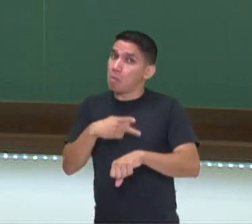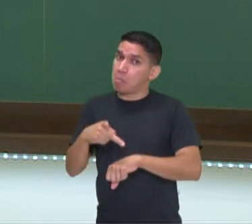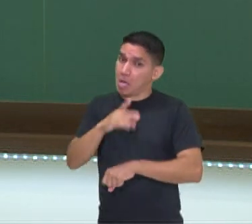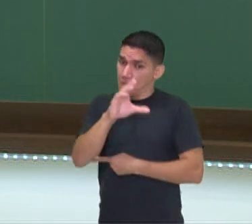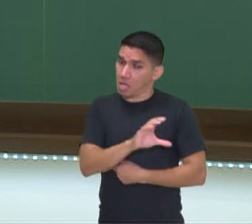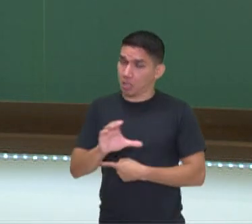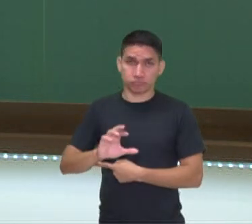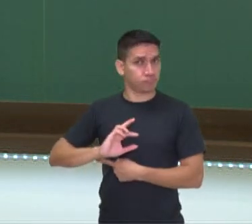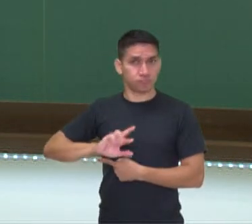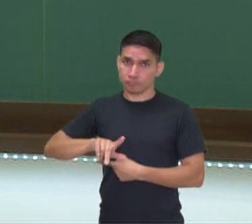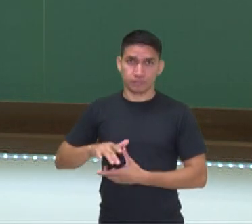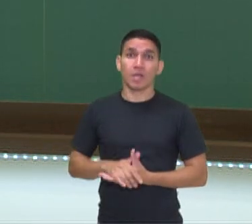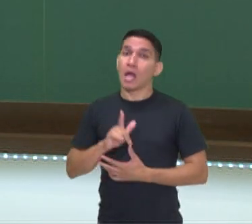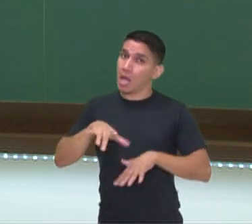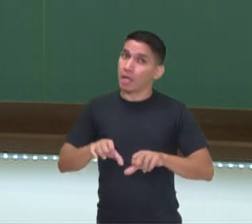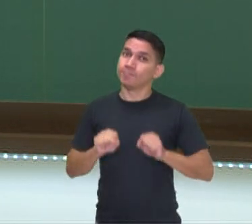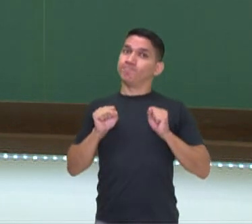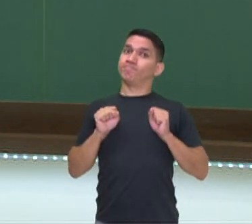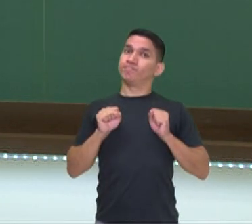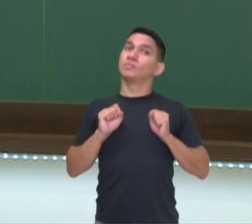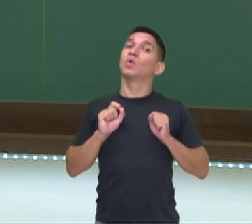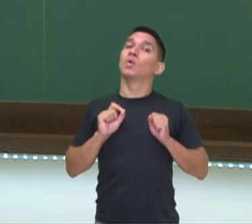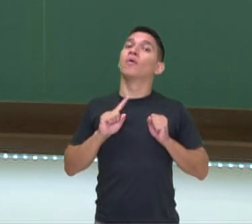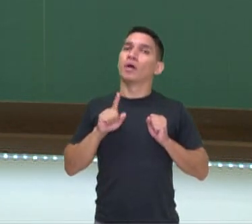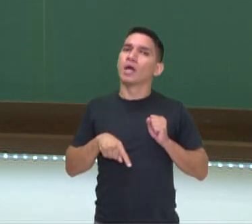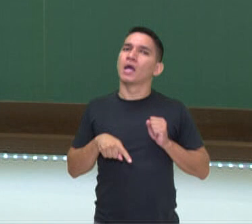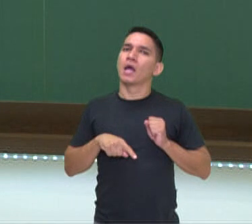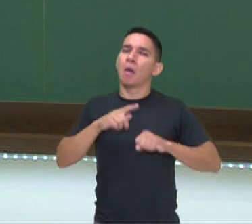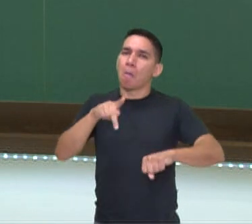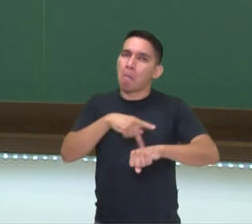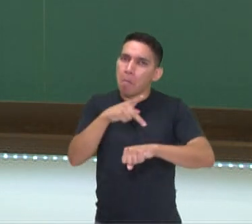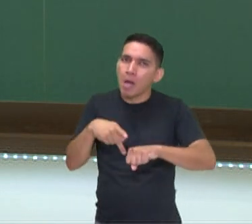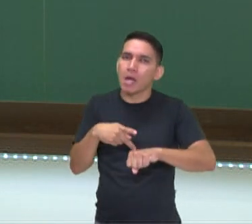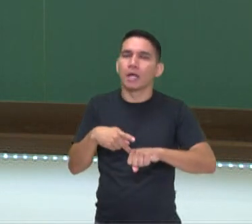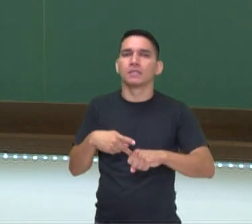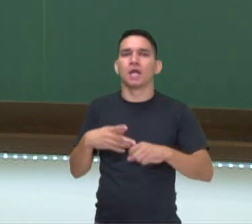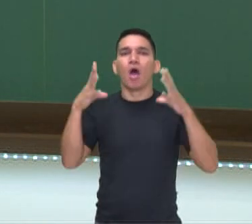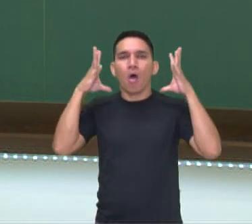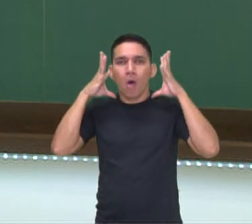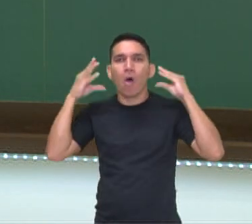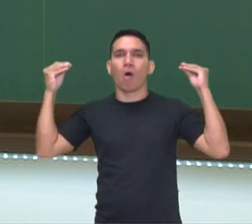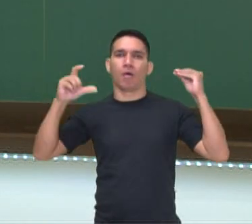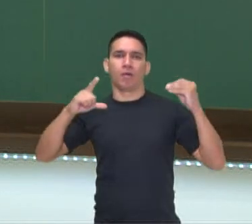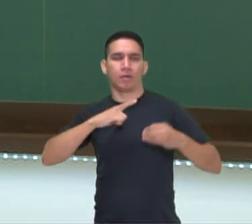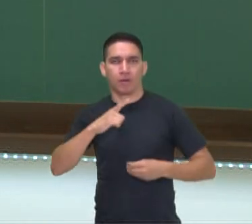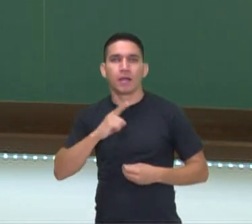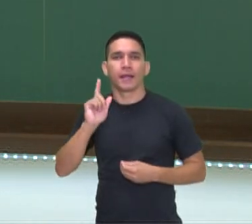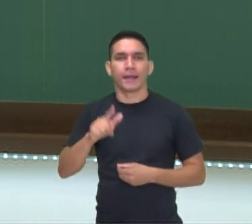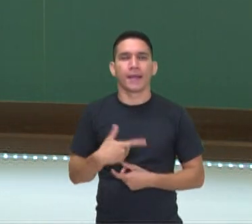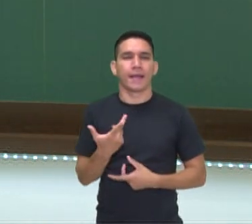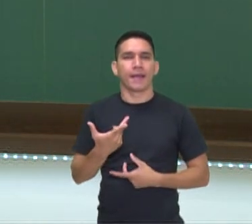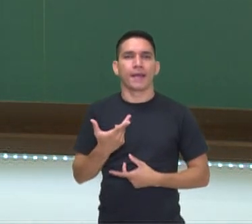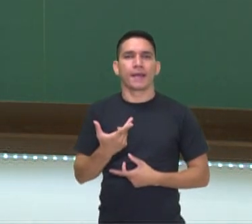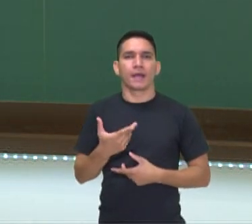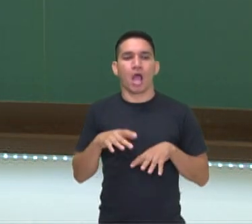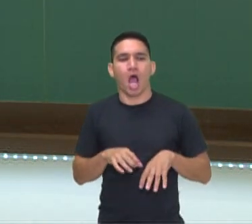católicos, eram os protestantes, né? Você tinha os Países Baixos, a Holanda, né? Que adotava esse